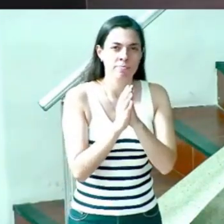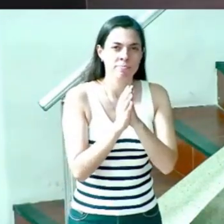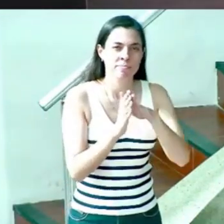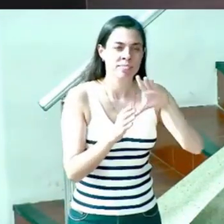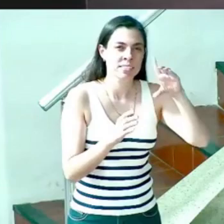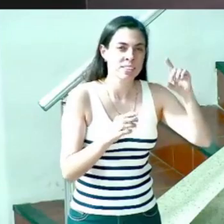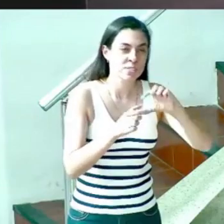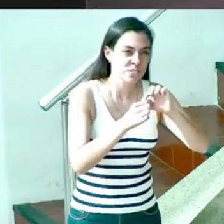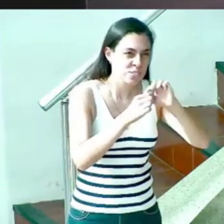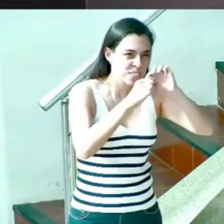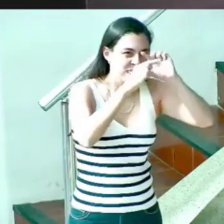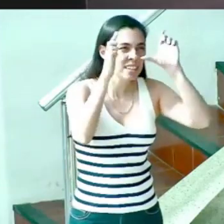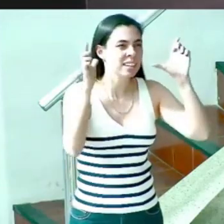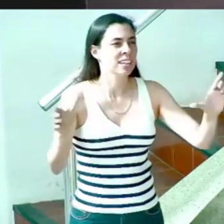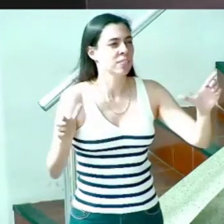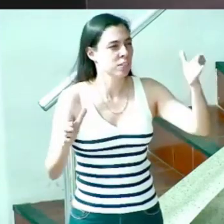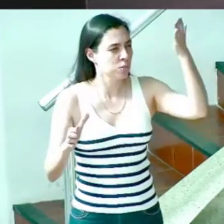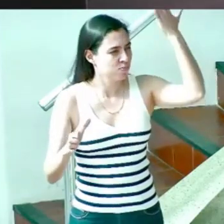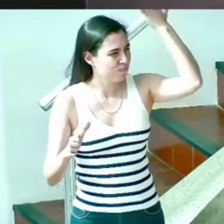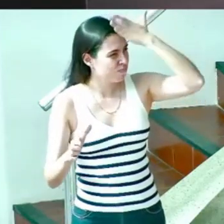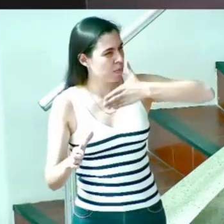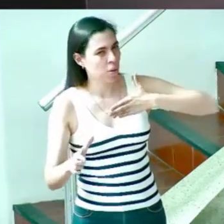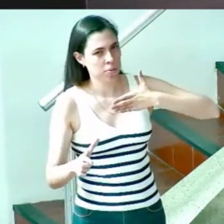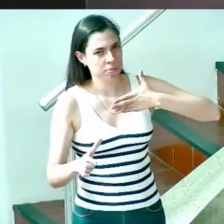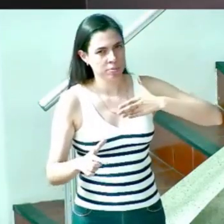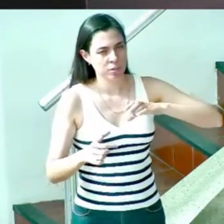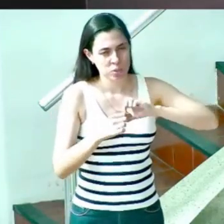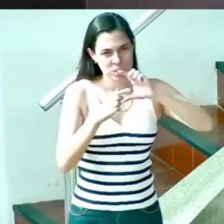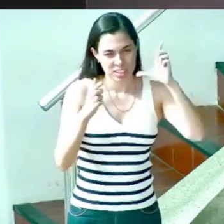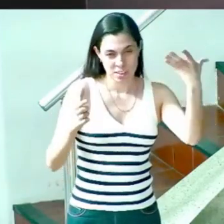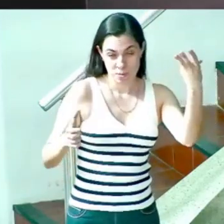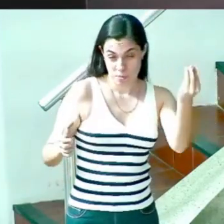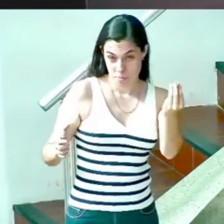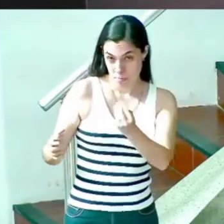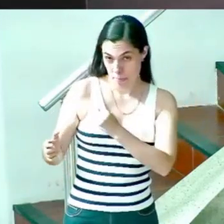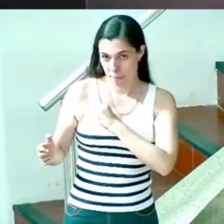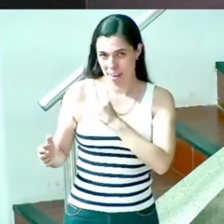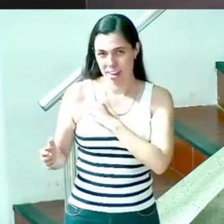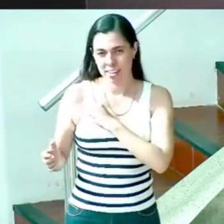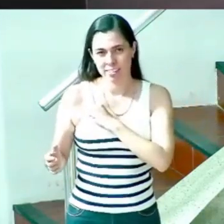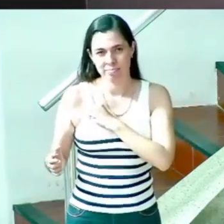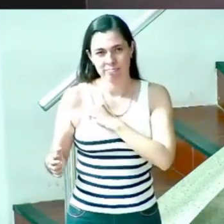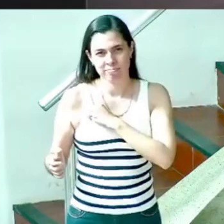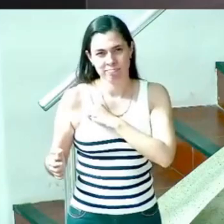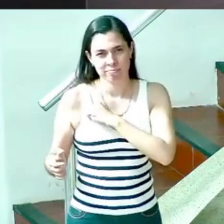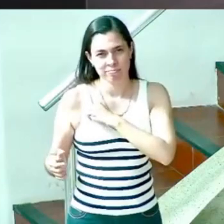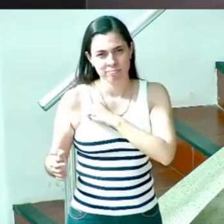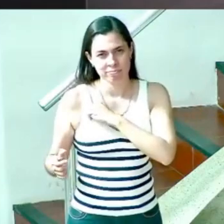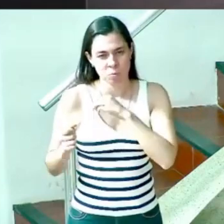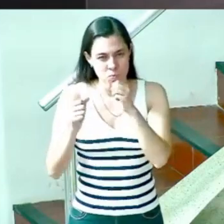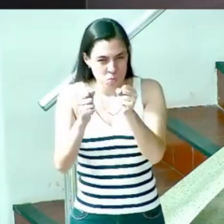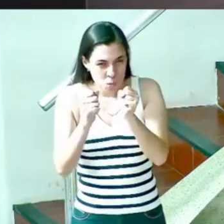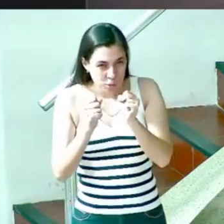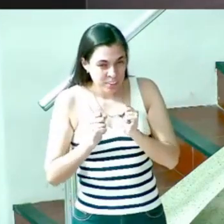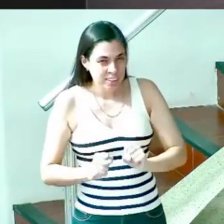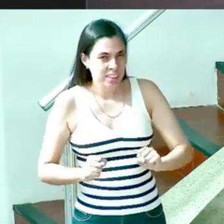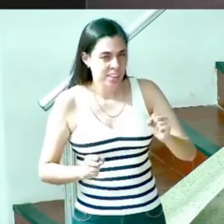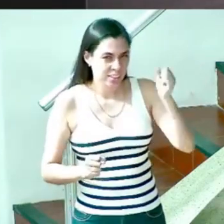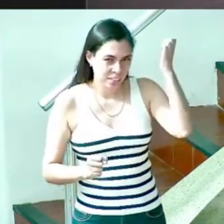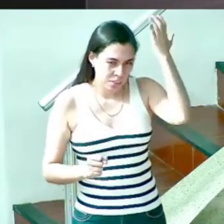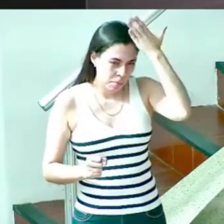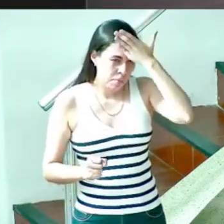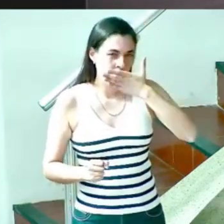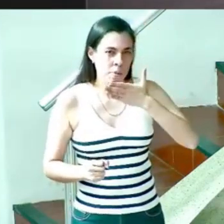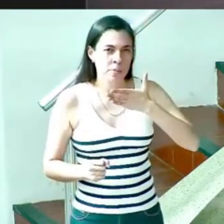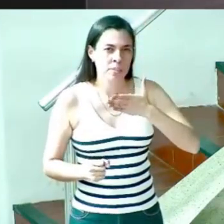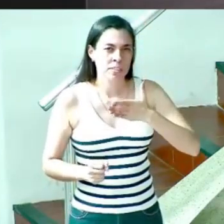nos livre da presença tirânica do pecado, da sua corrupção e do seu poder que se ergue dentro de